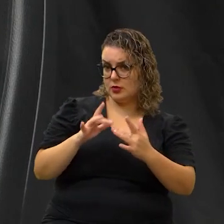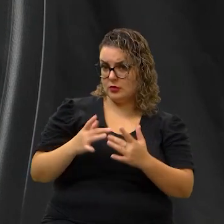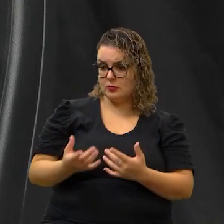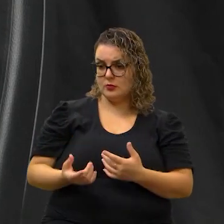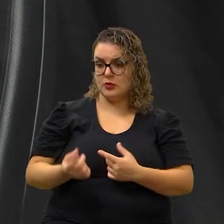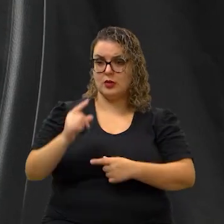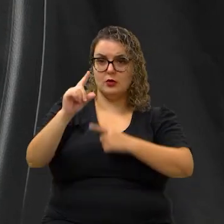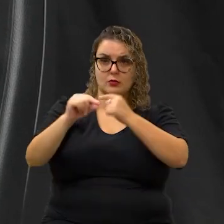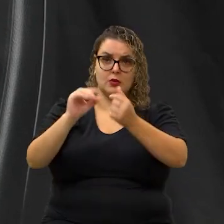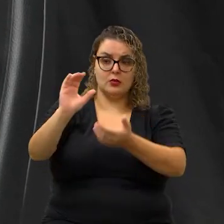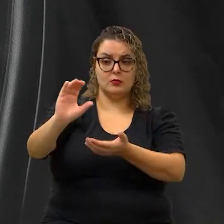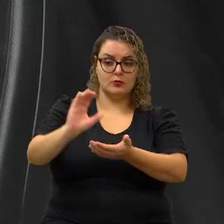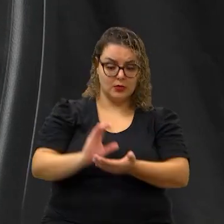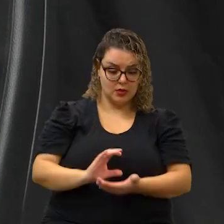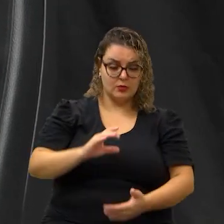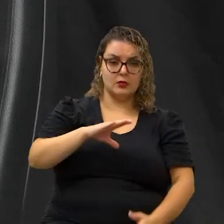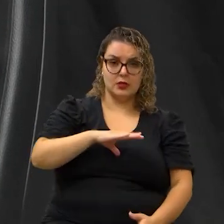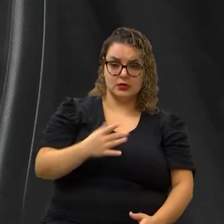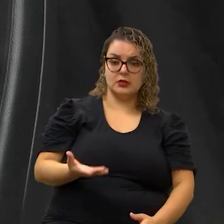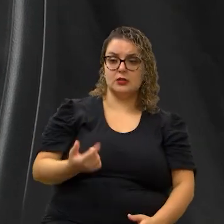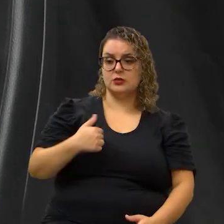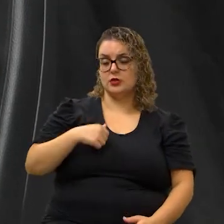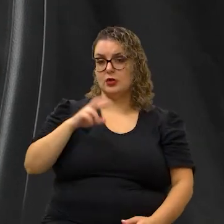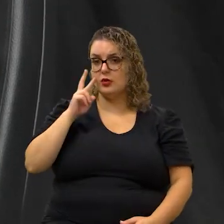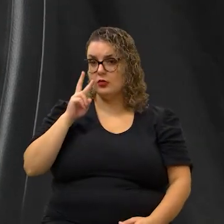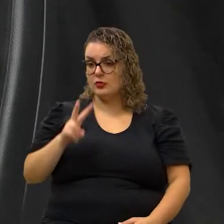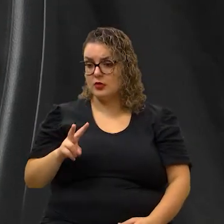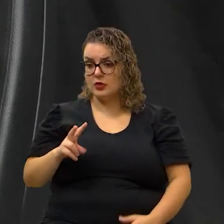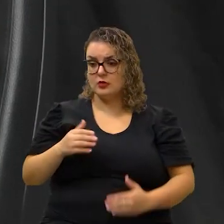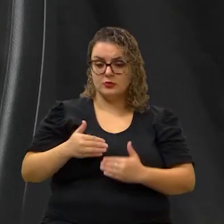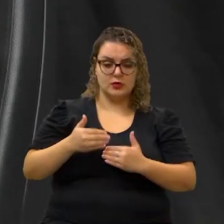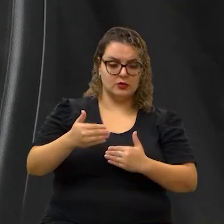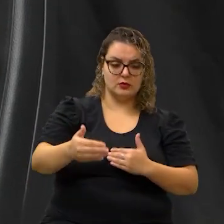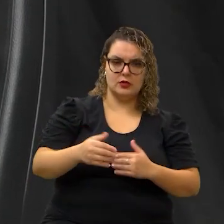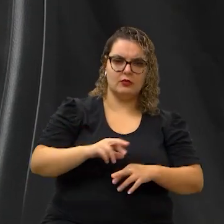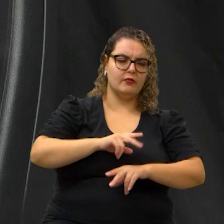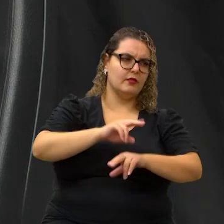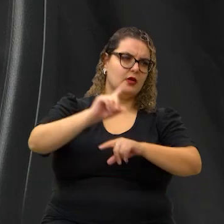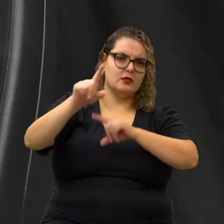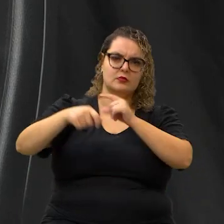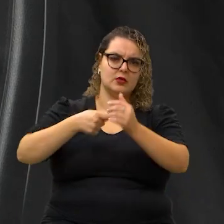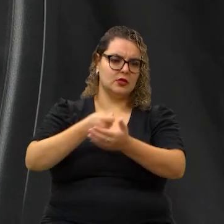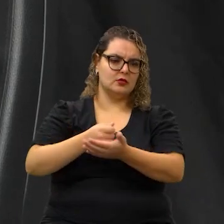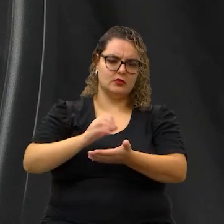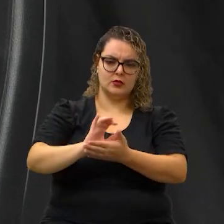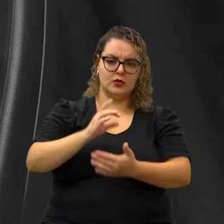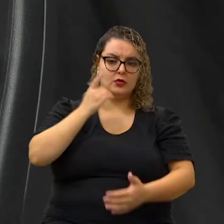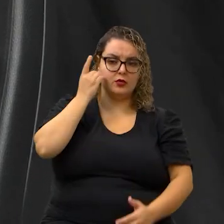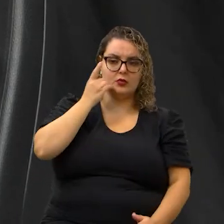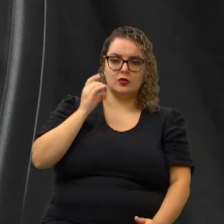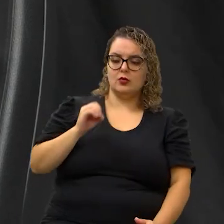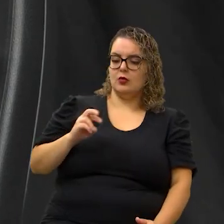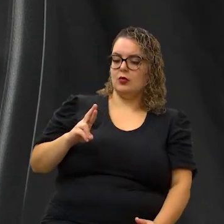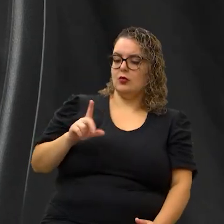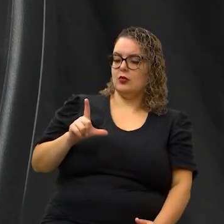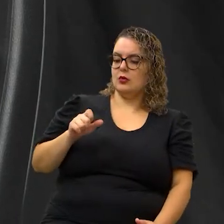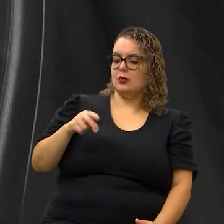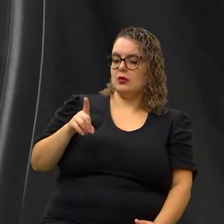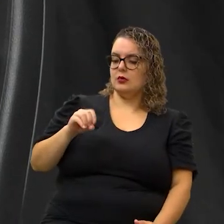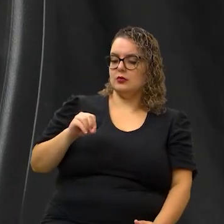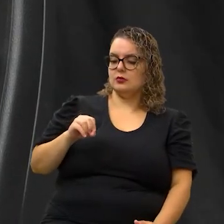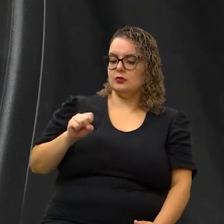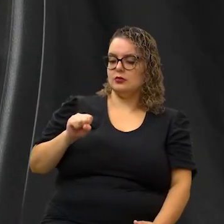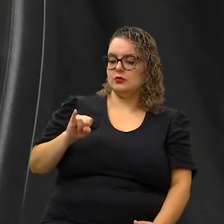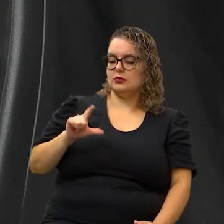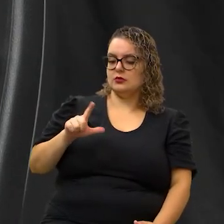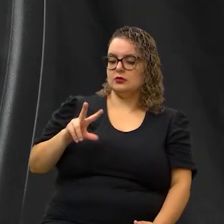temos contato, para trazer investimentos para a cidade. Eu mesmo acompanhei durante esse período, por exemplo, várias emendas parlamentares que o deputado Orlando Silva